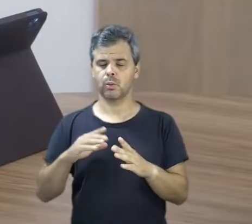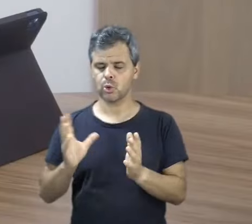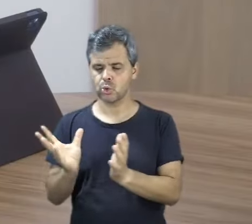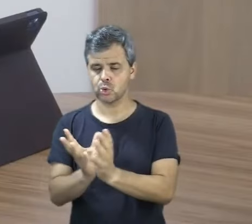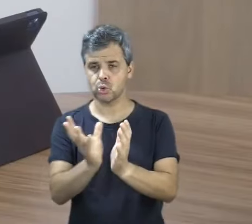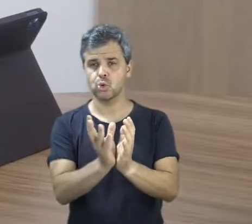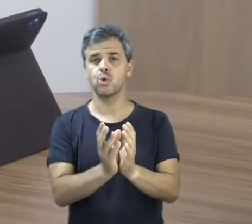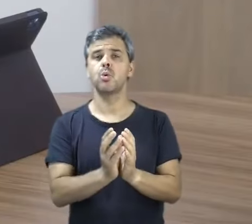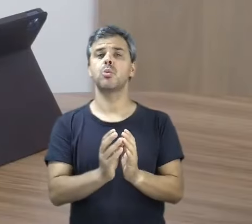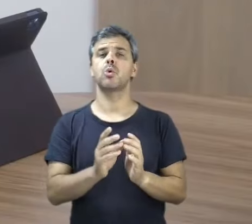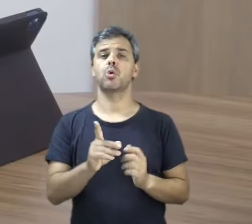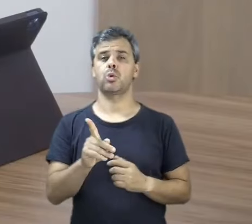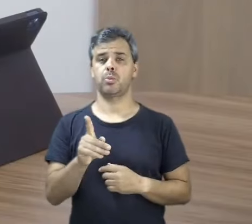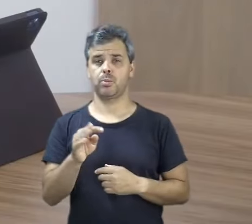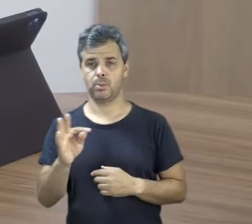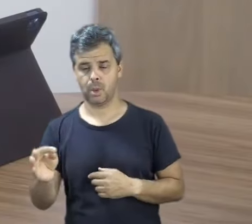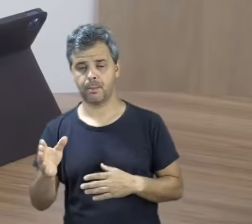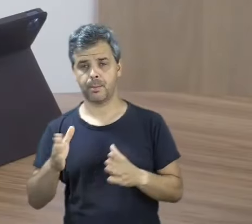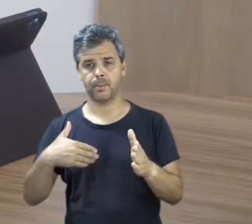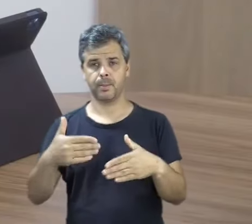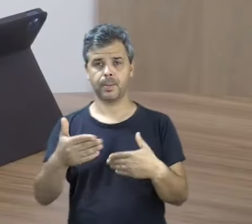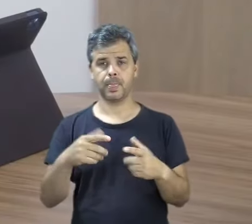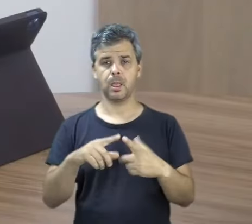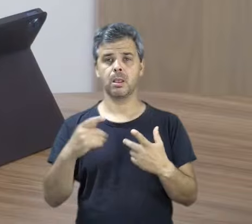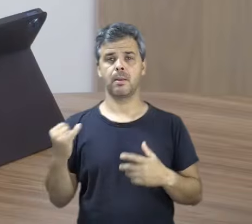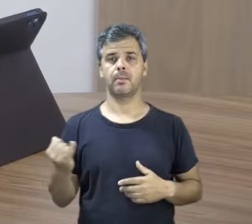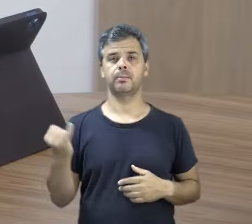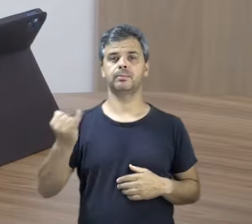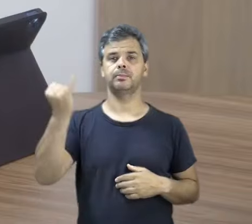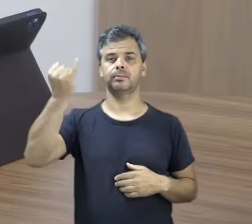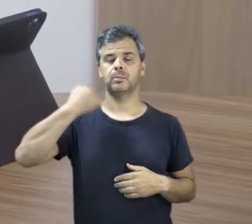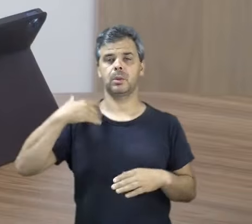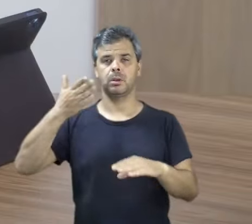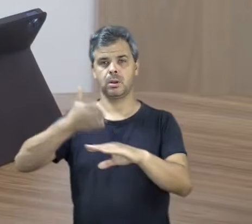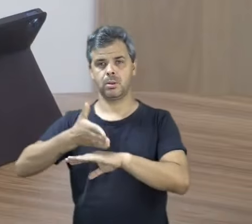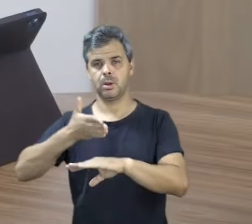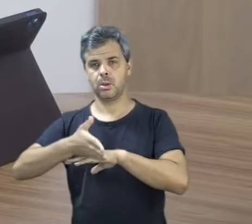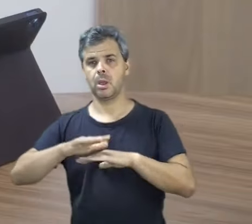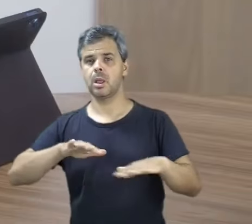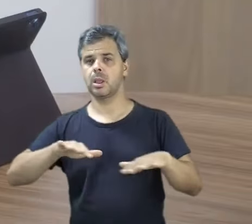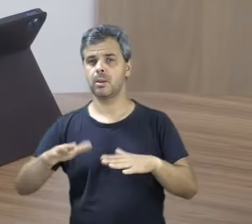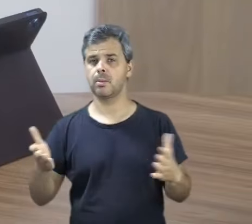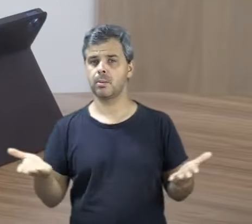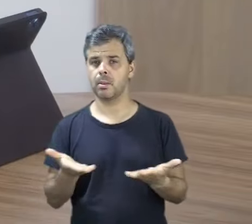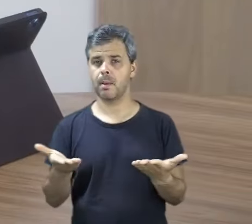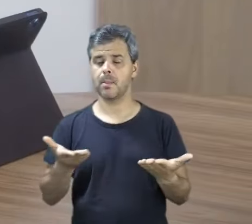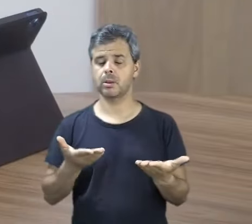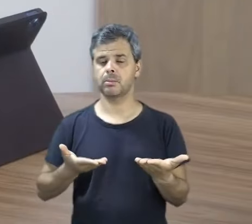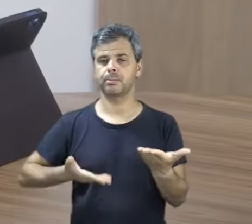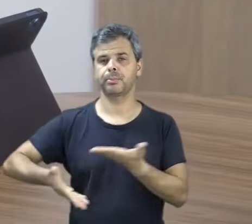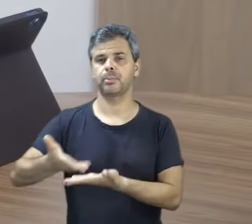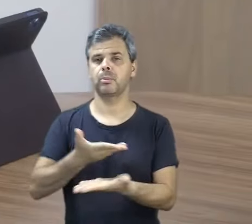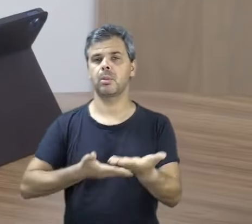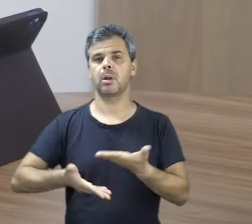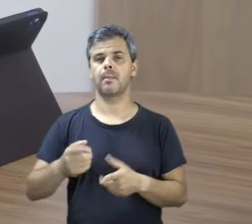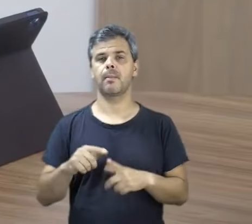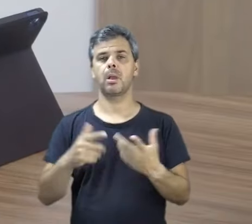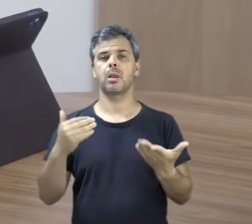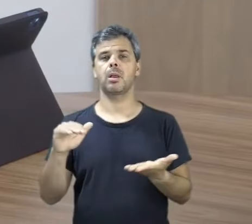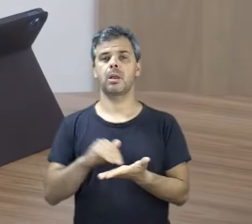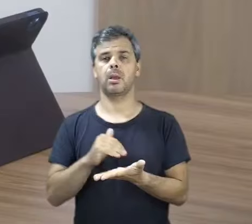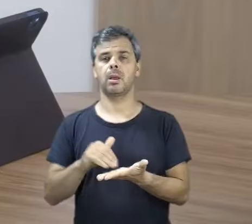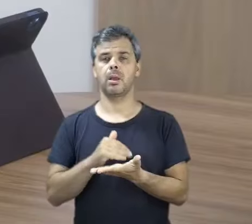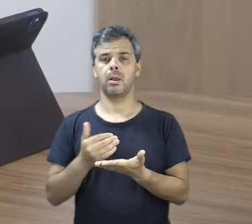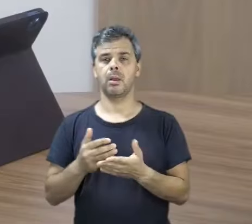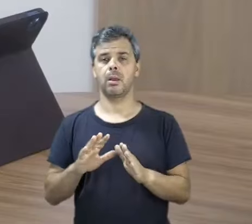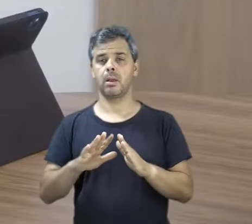militância petista, dialogando, falando sobre a importância de participar desse momento nas articulações. Então, a Secretaria,